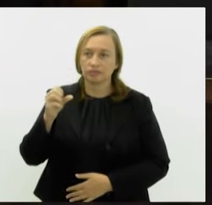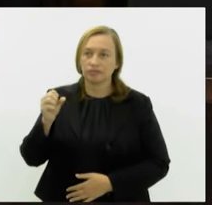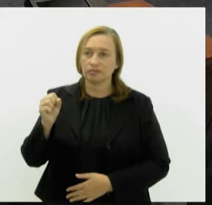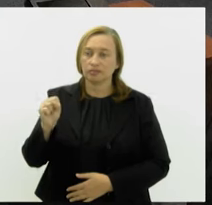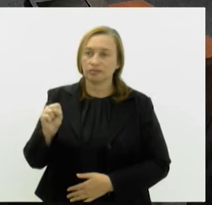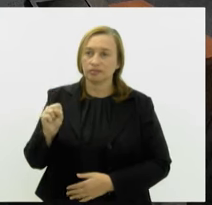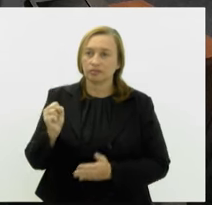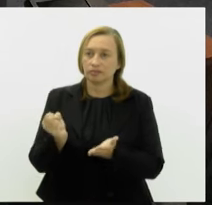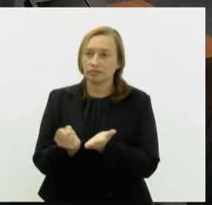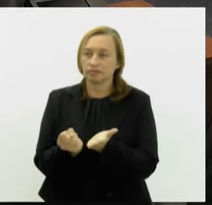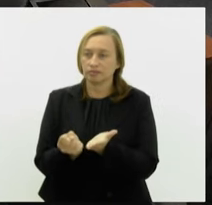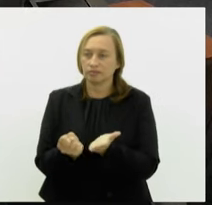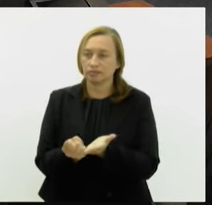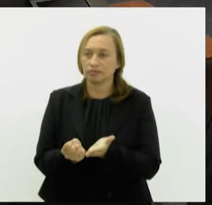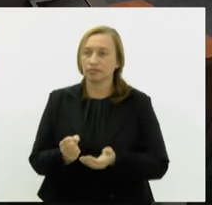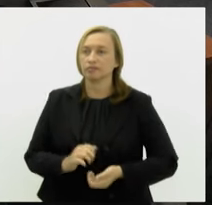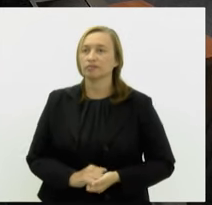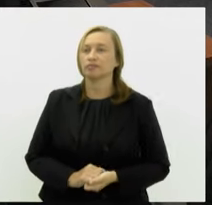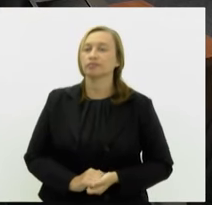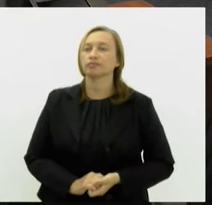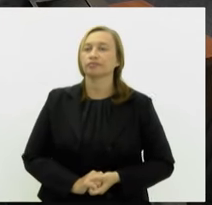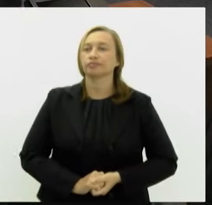não?